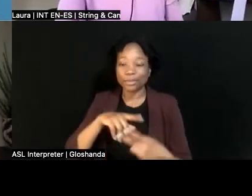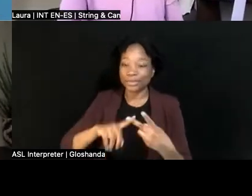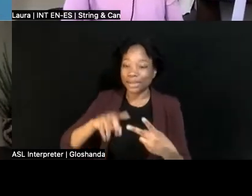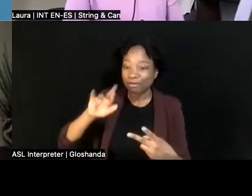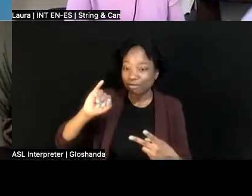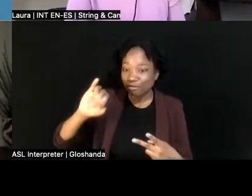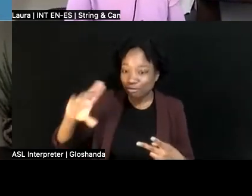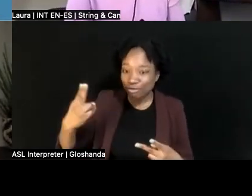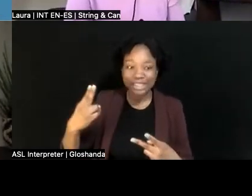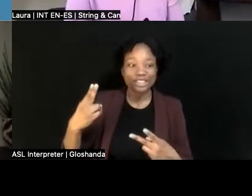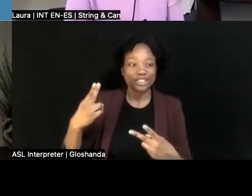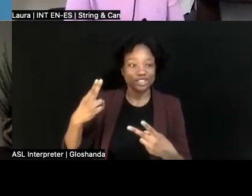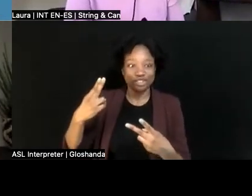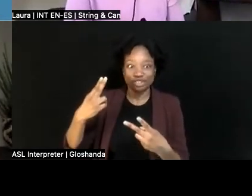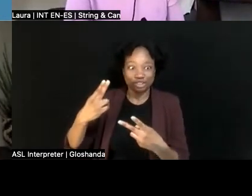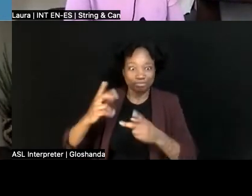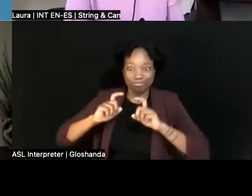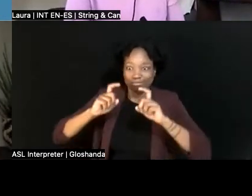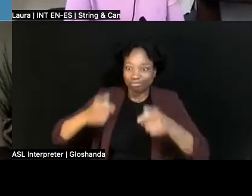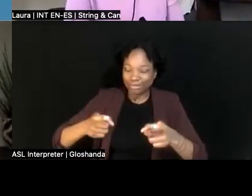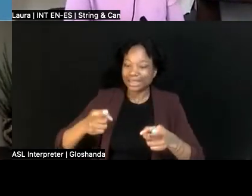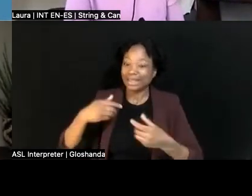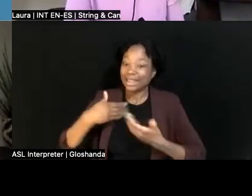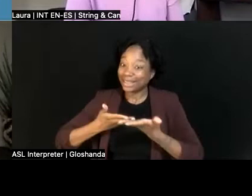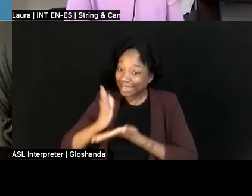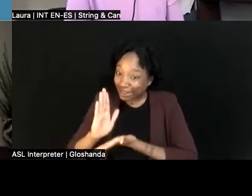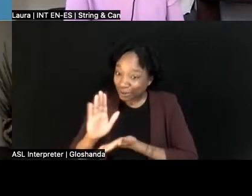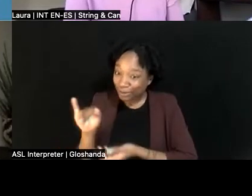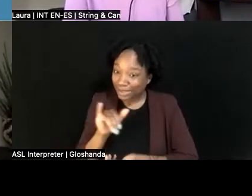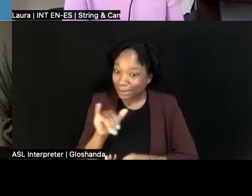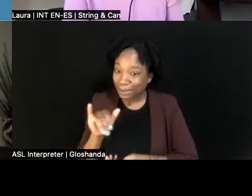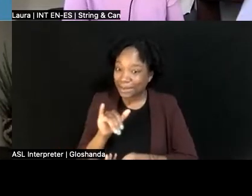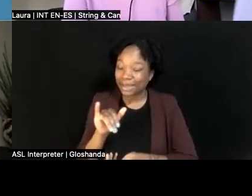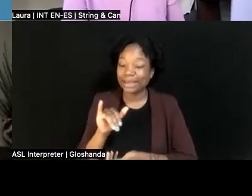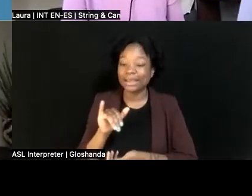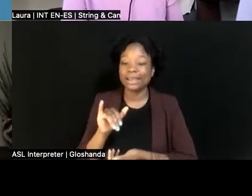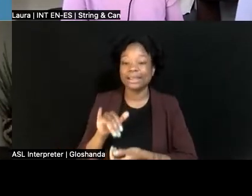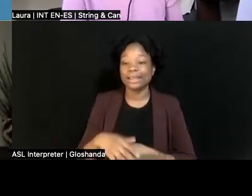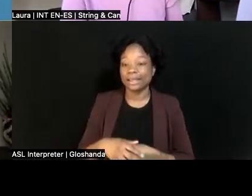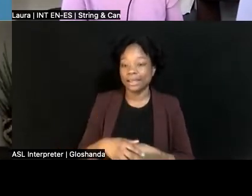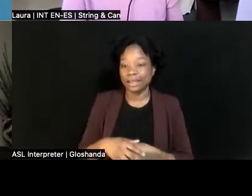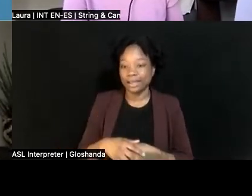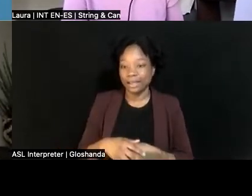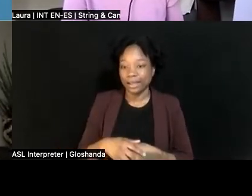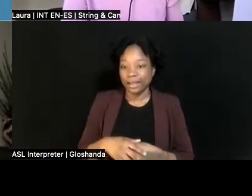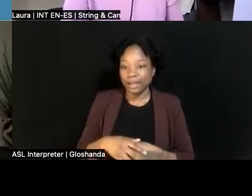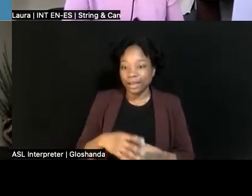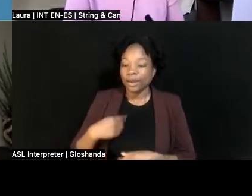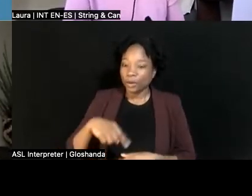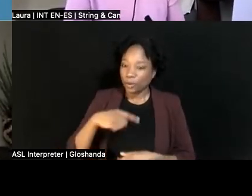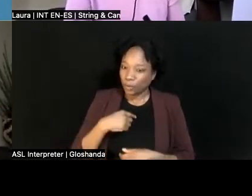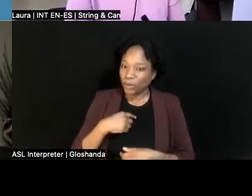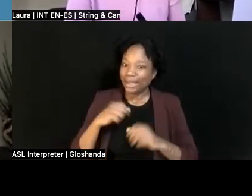de direitos de poder também está nestes lugares, de nos mirarmos,